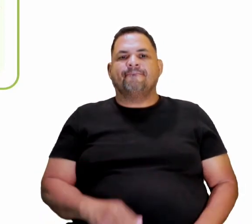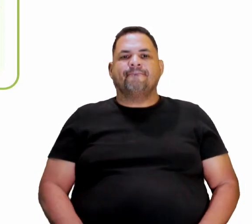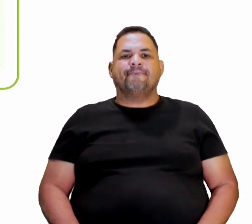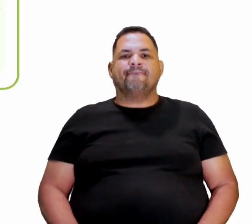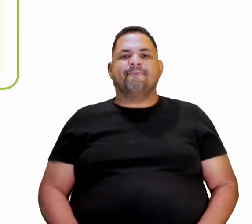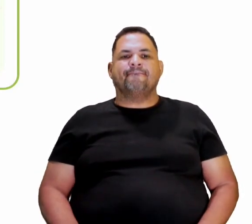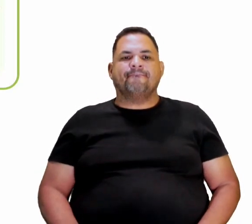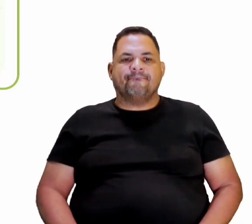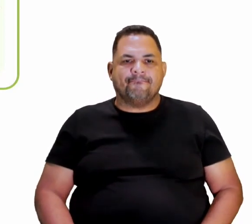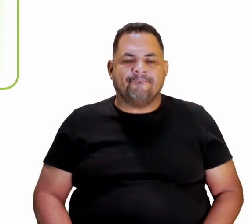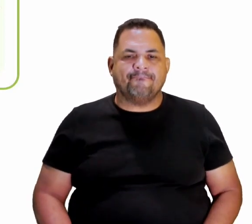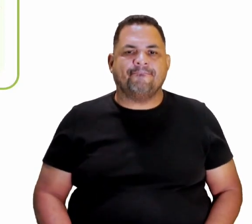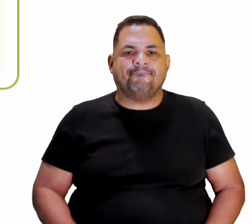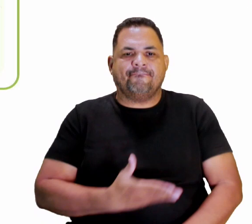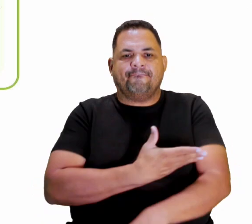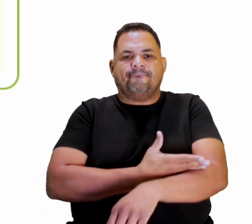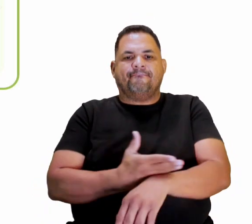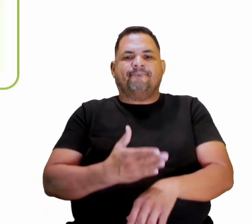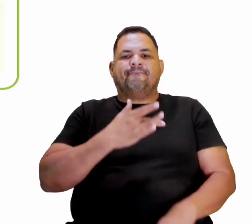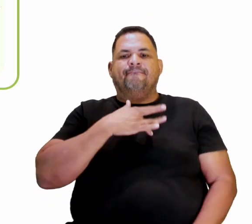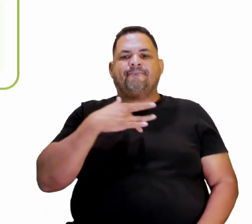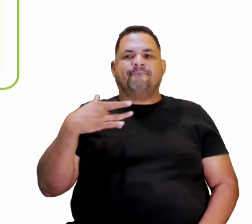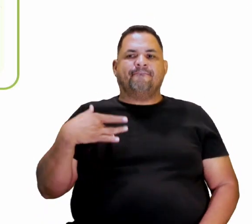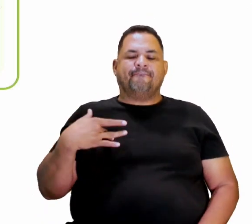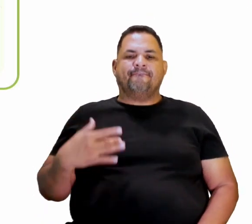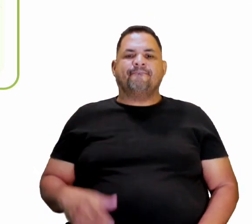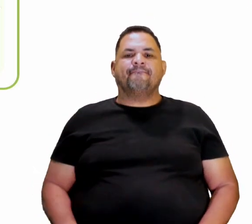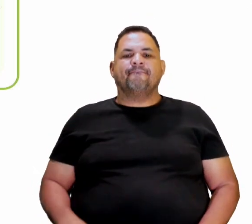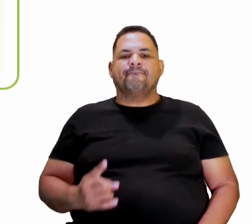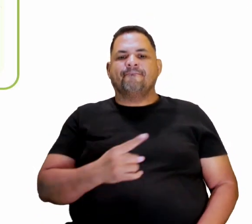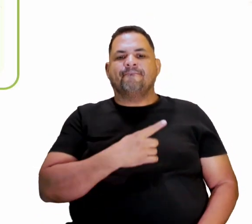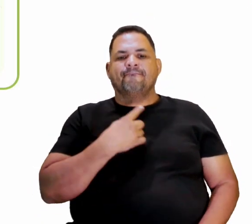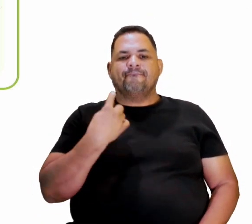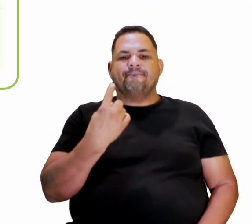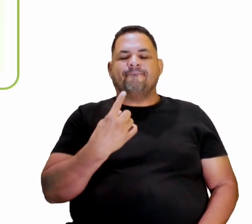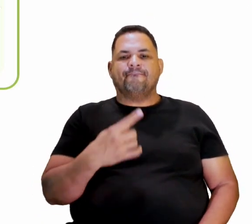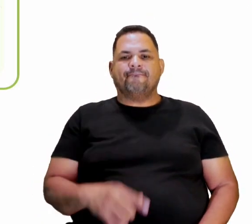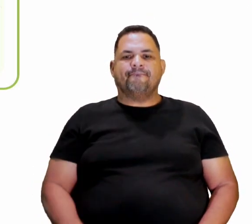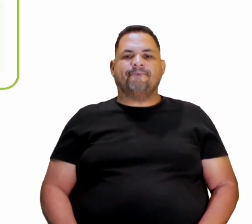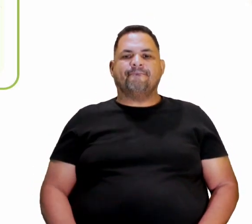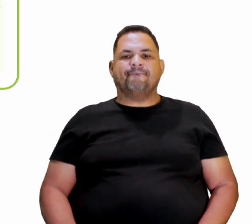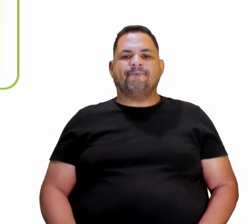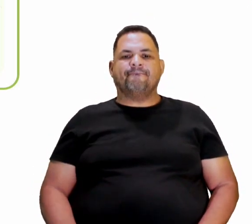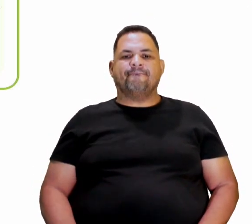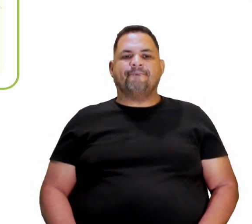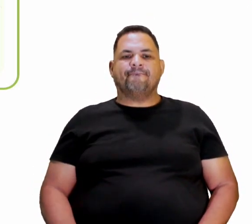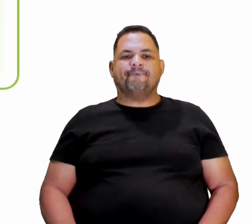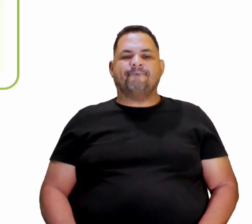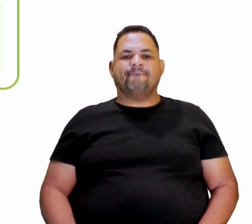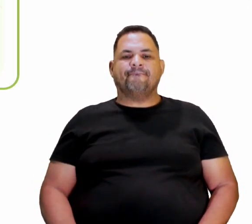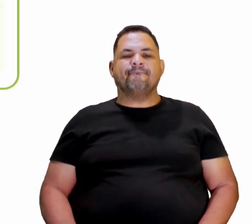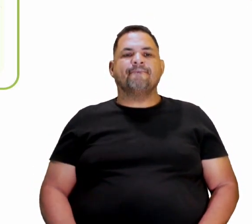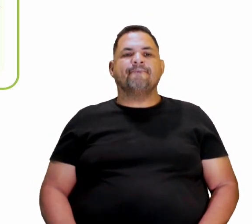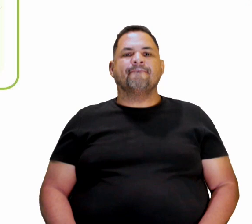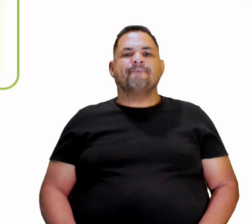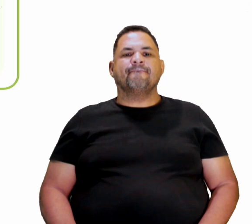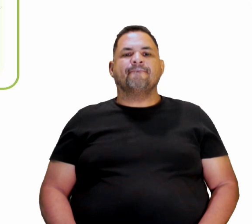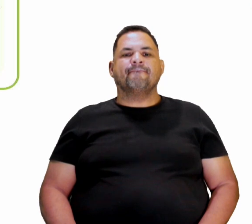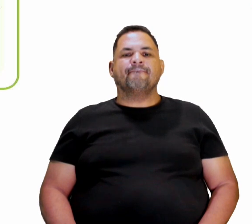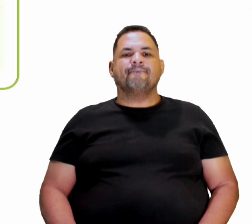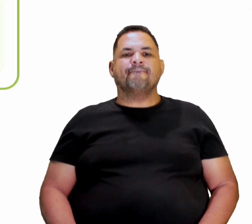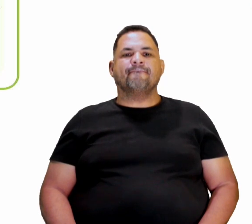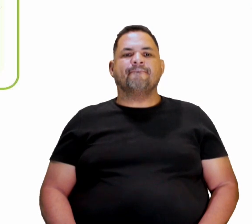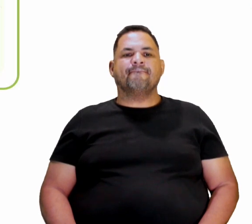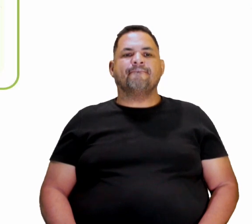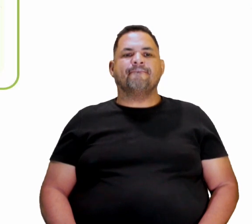habits, né, dos hábitos saudáveis. A gente ainda está na questão do how often, de